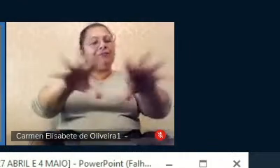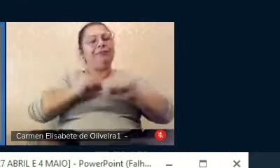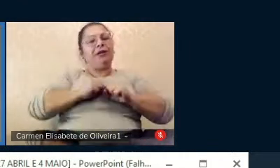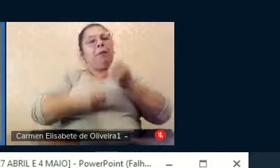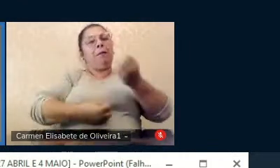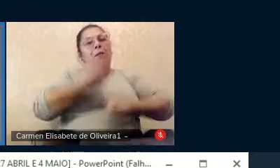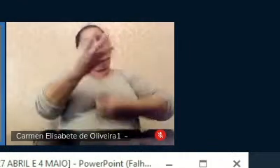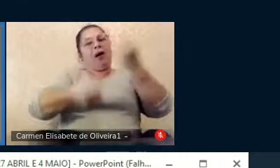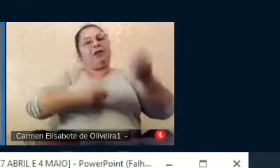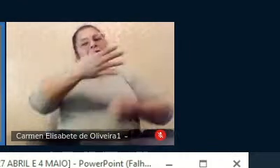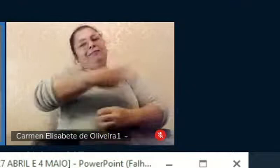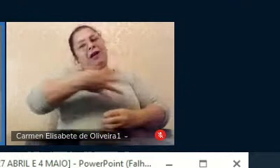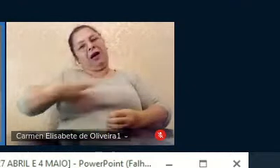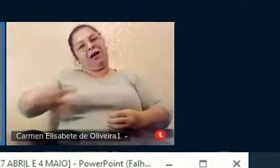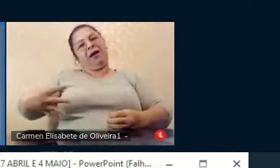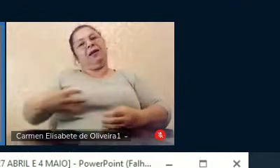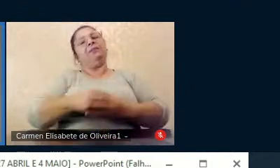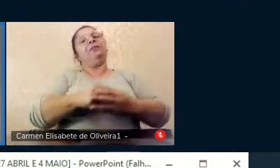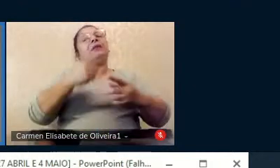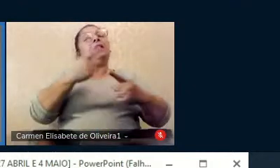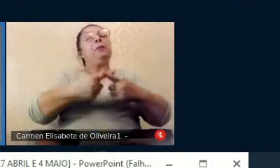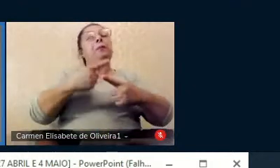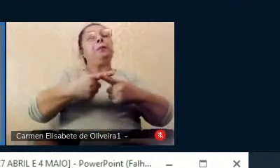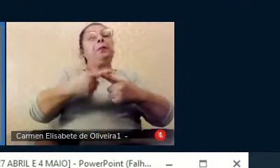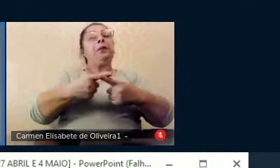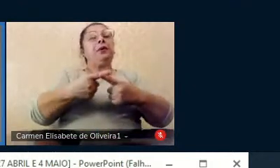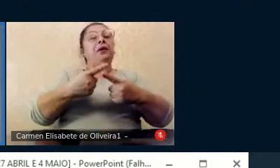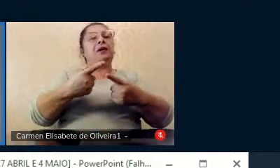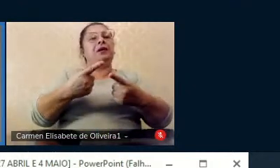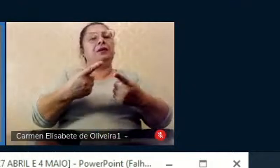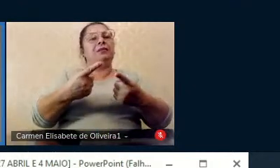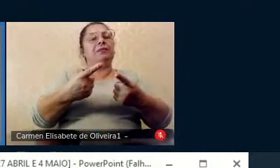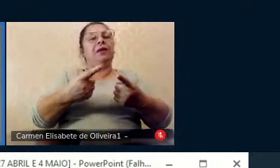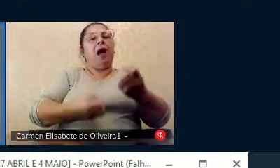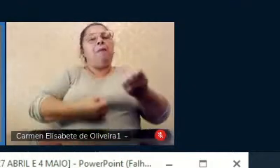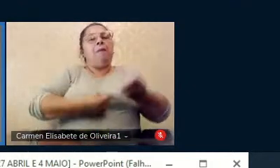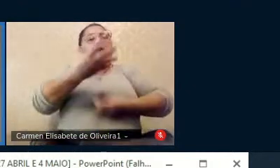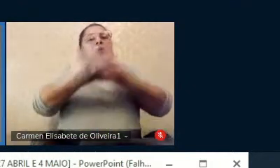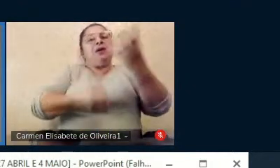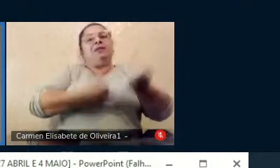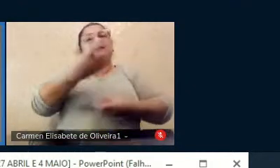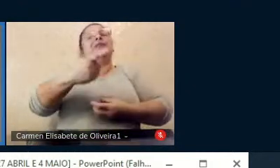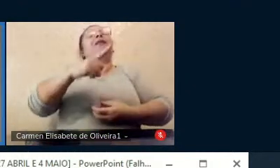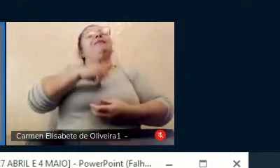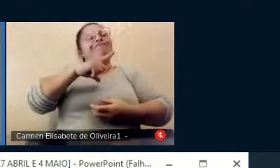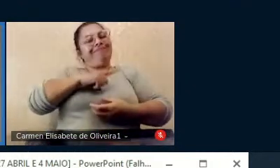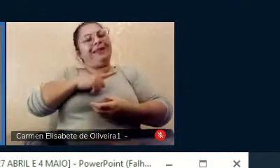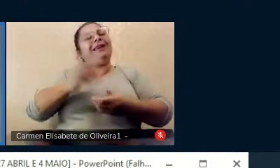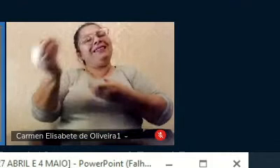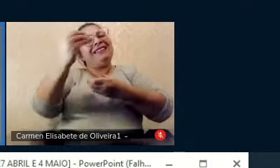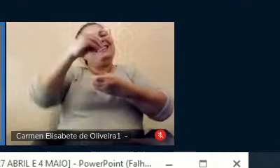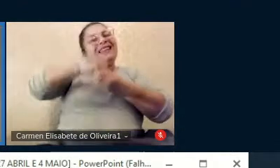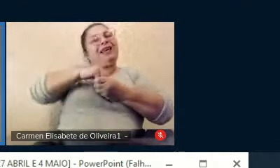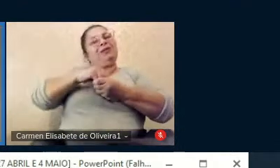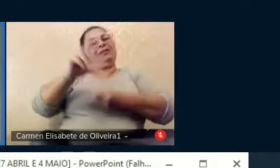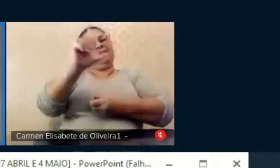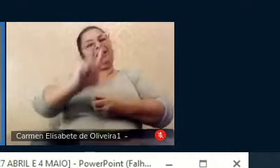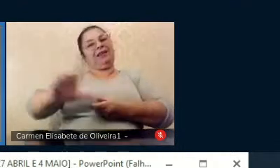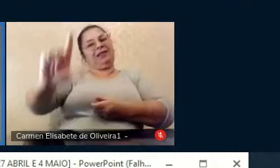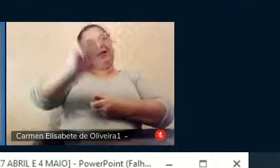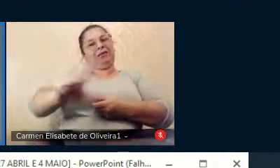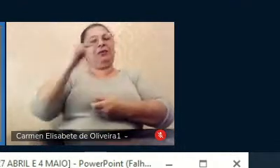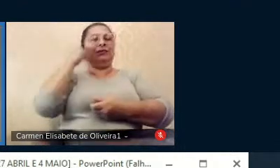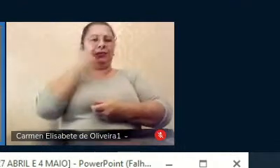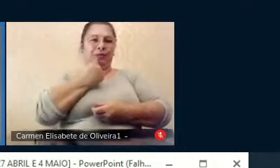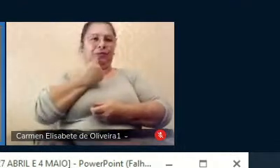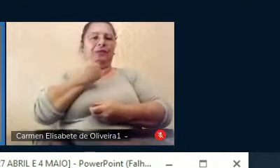poético Haikais. Porque a poesia, ela também está dentro está incluída na literatura